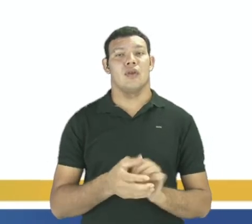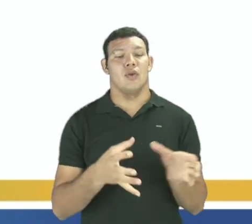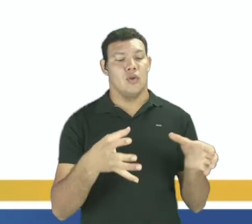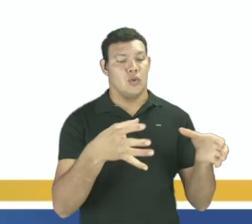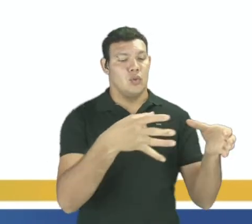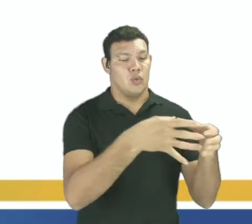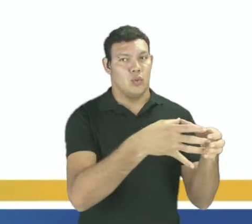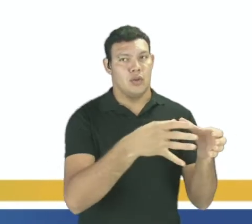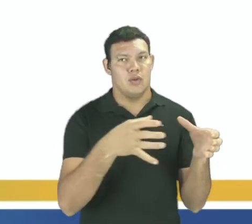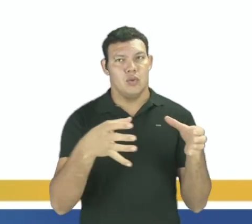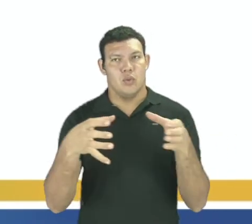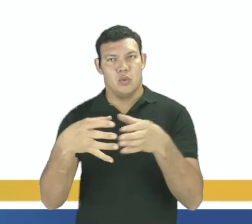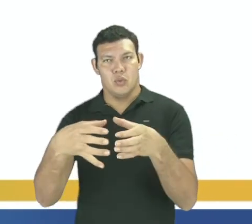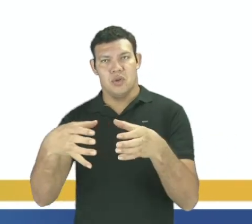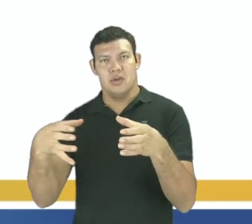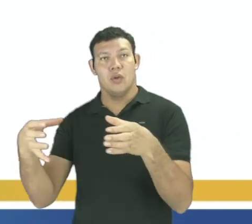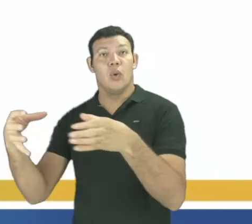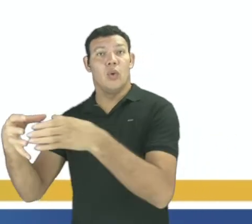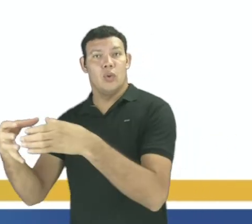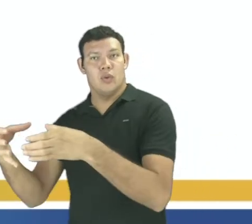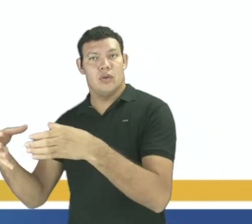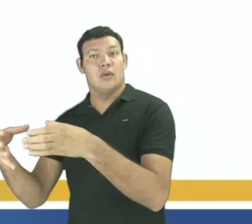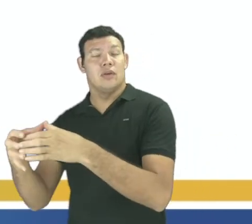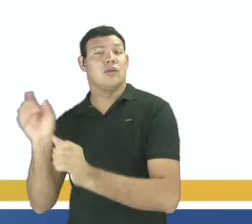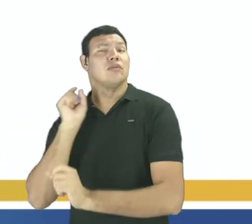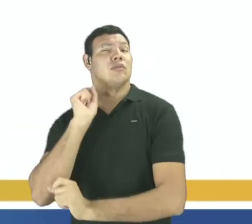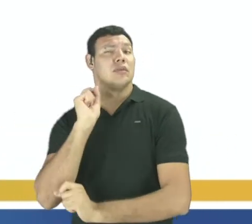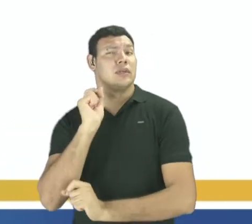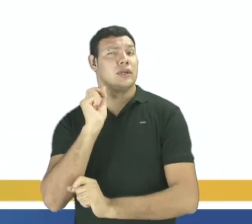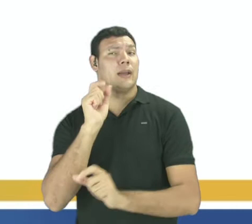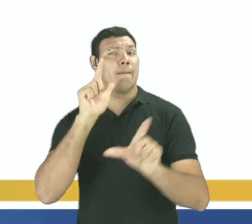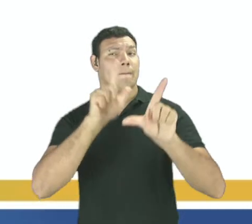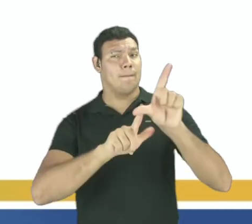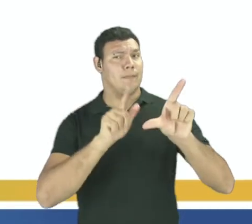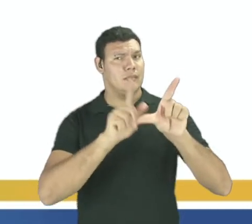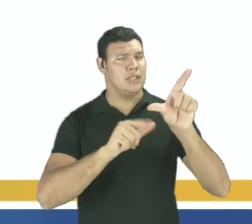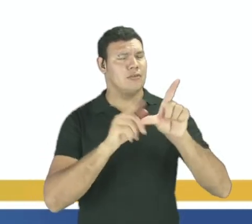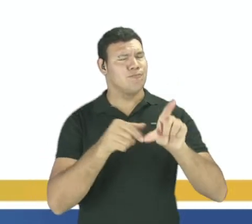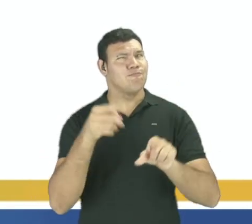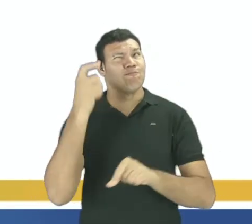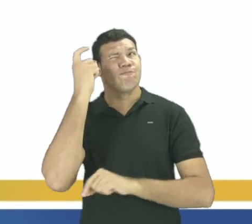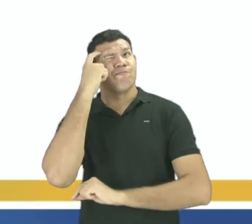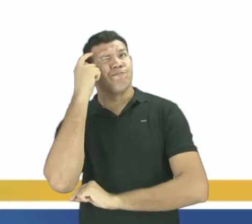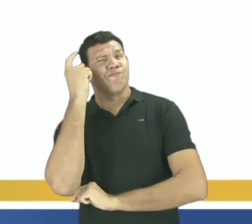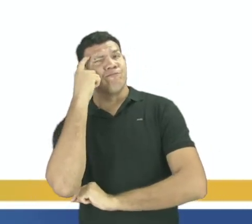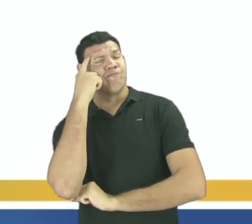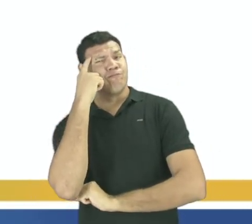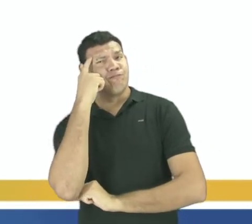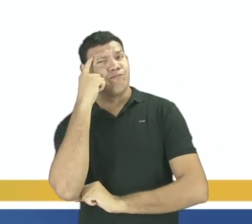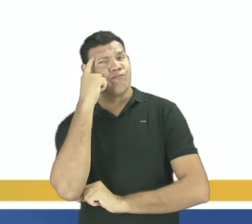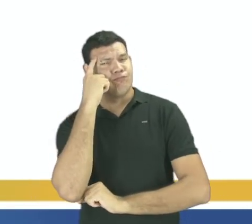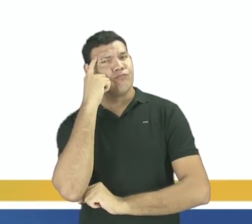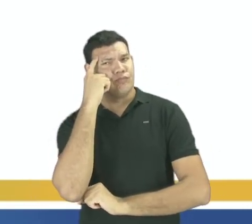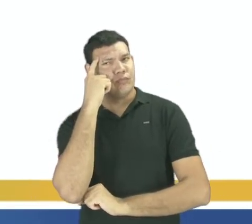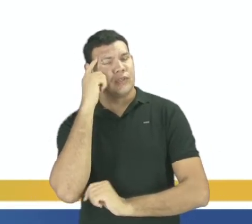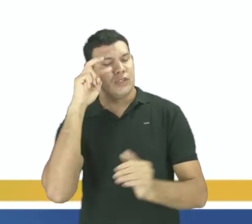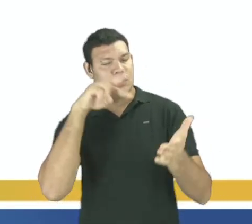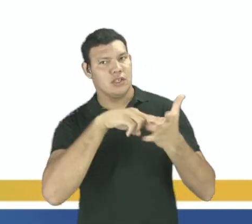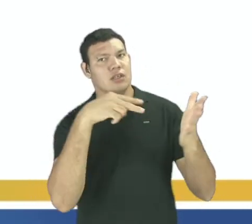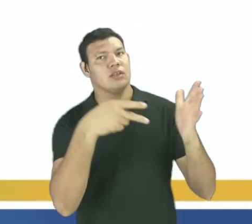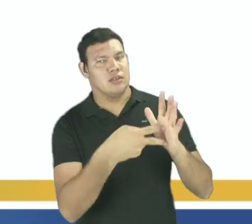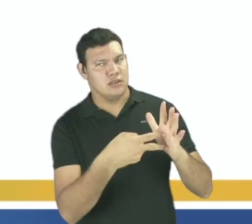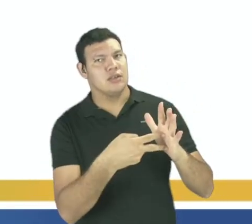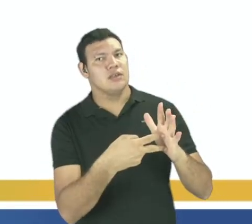termos na parte literal. Então, vocês têm que ter em mente os conceitos de parte literal